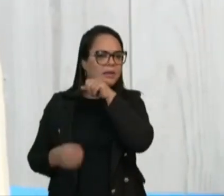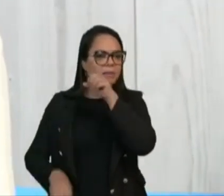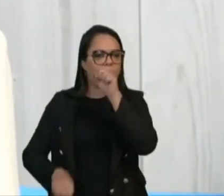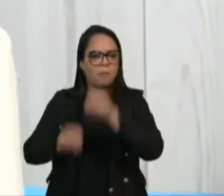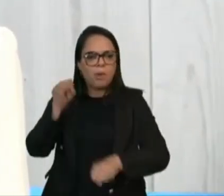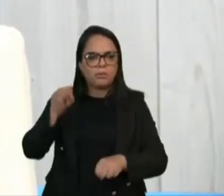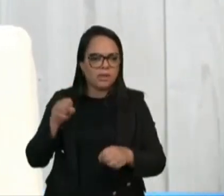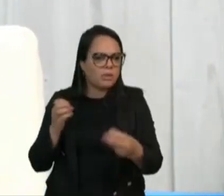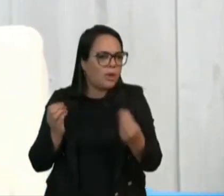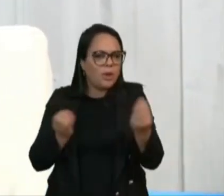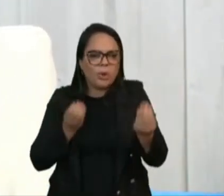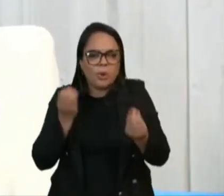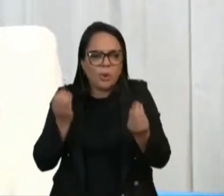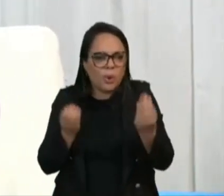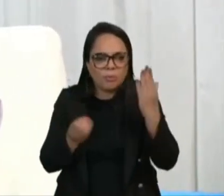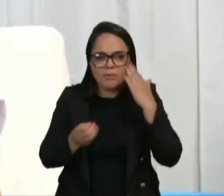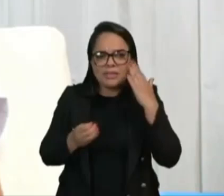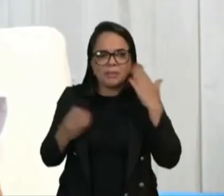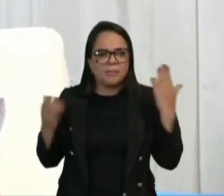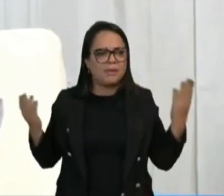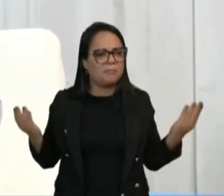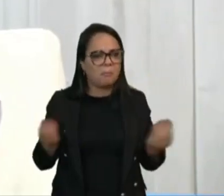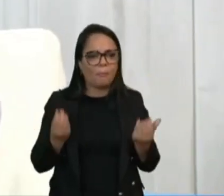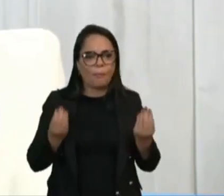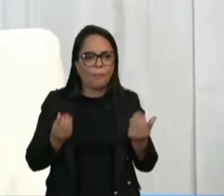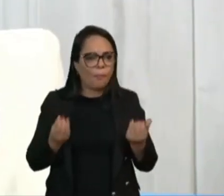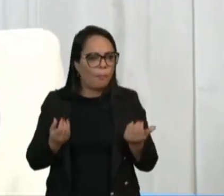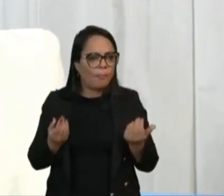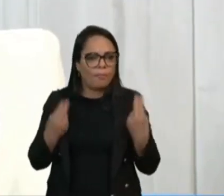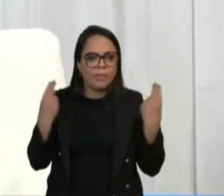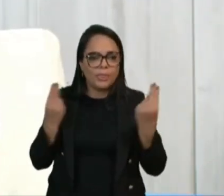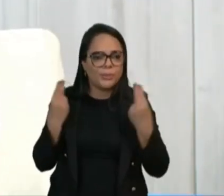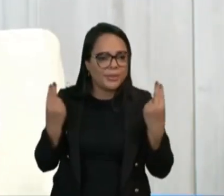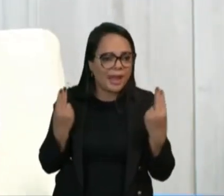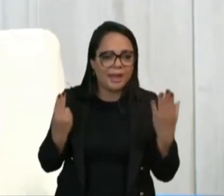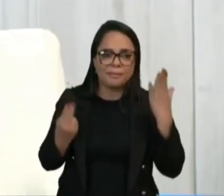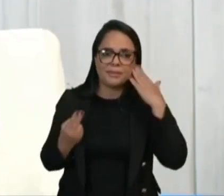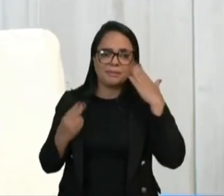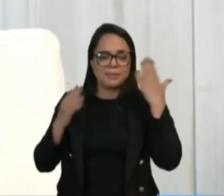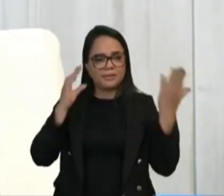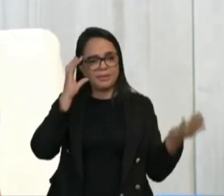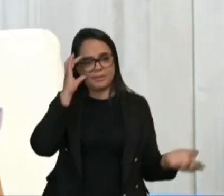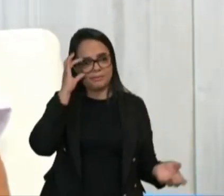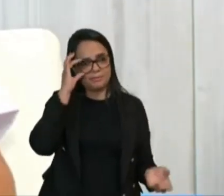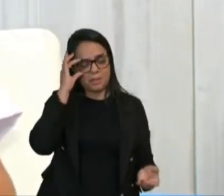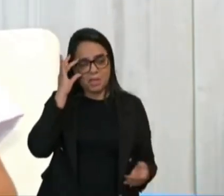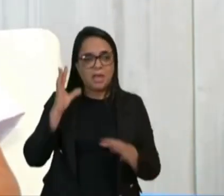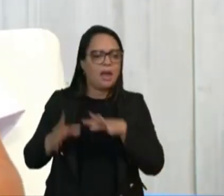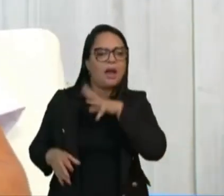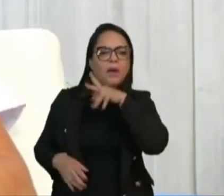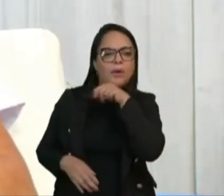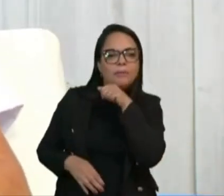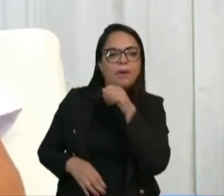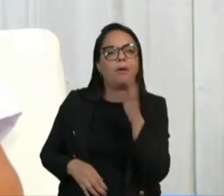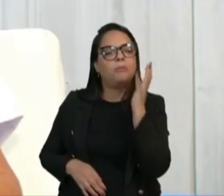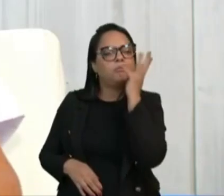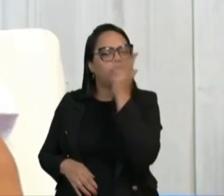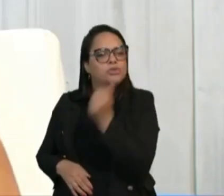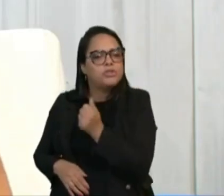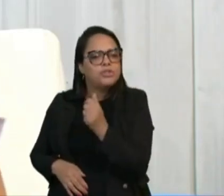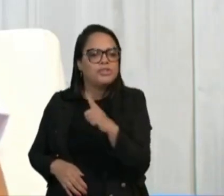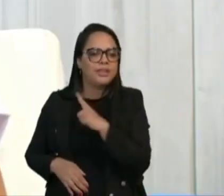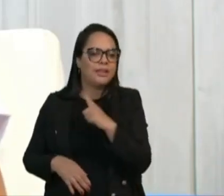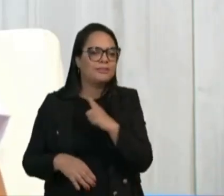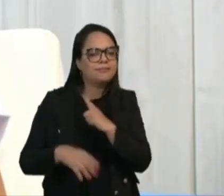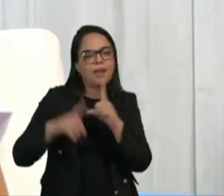como é que vai ter um parâmetro para isso? Não tem como se saber, né? Então, um animal bonitinho que está lá na